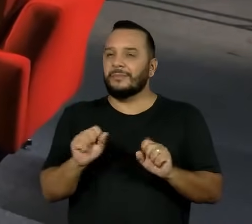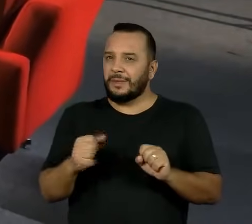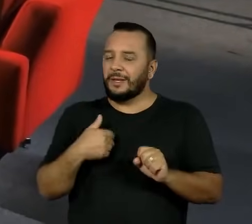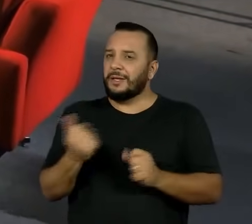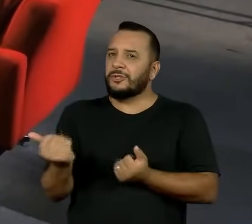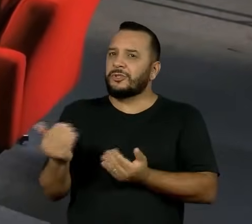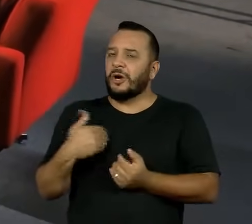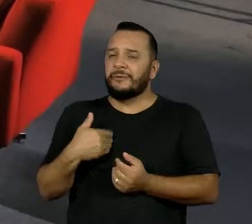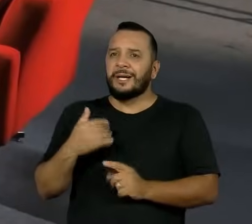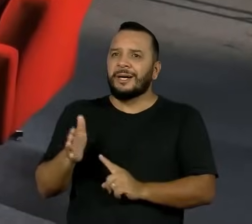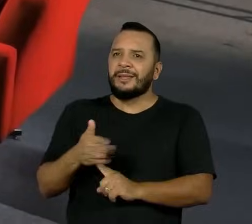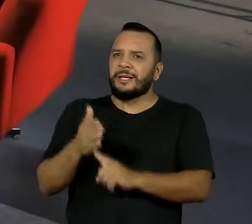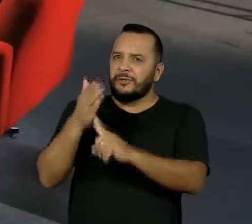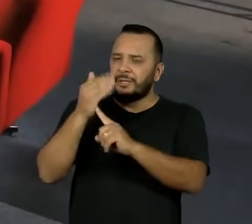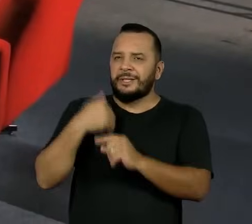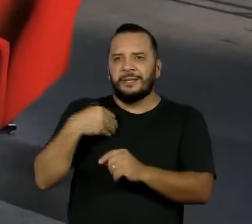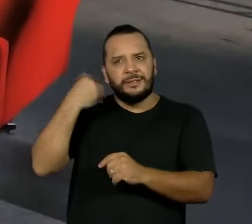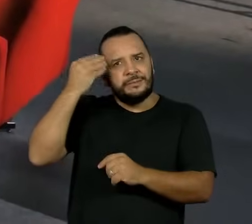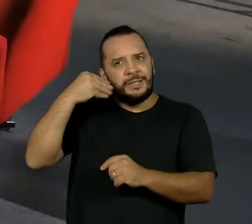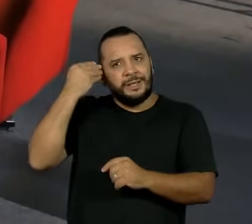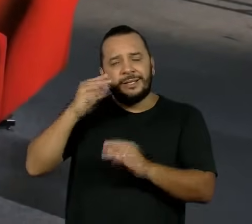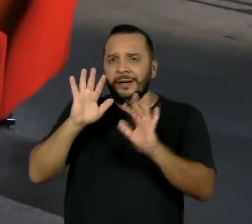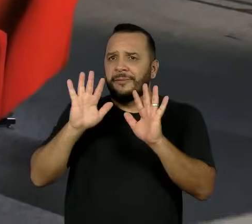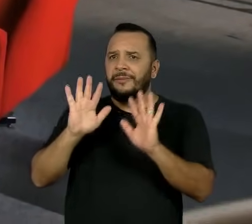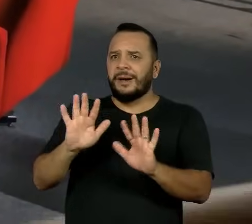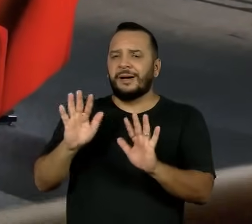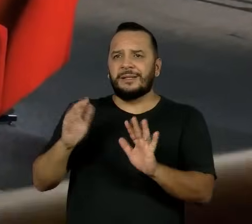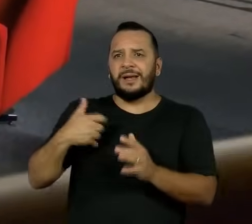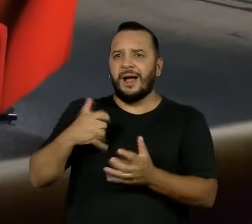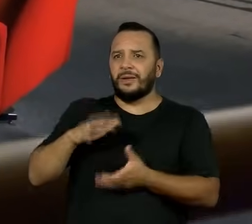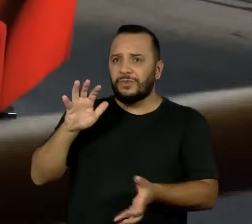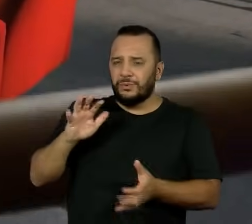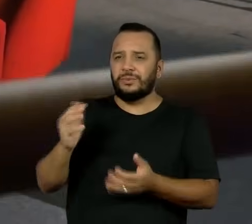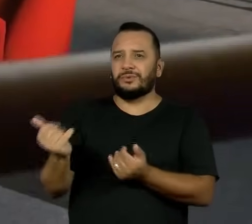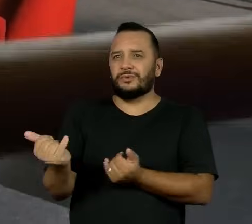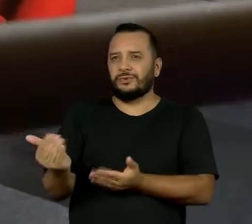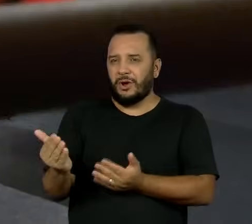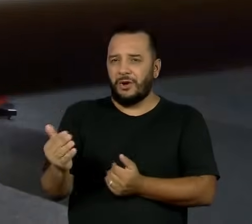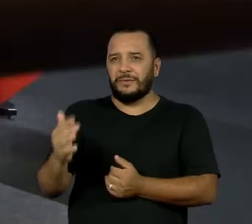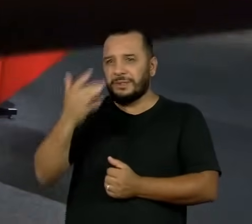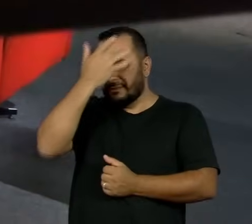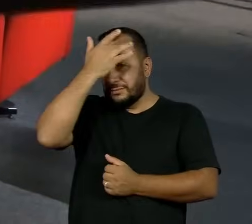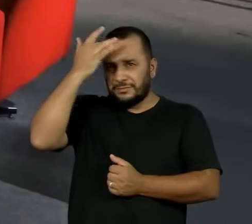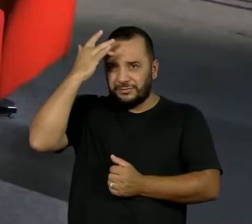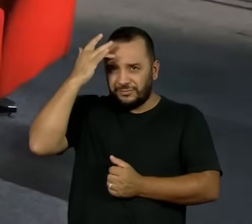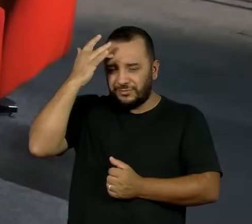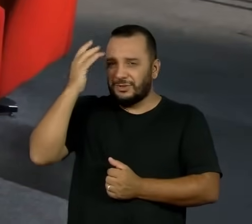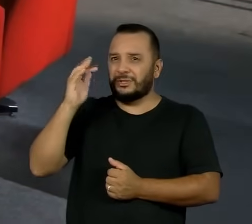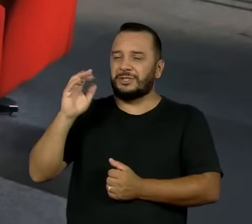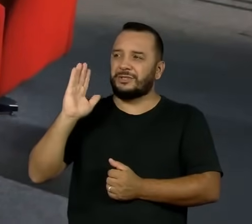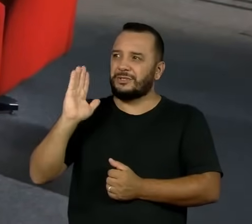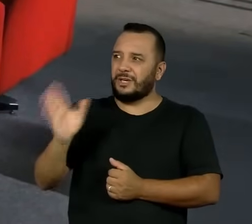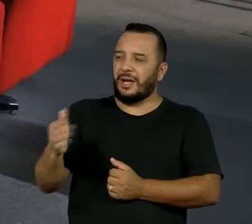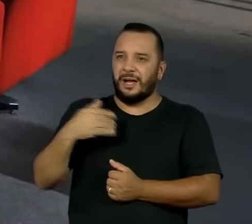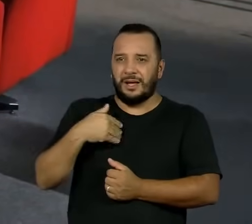Mas veja, o adoecimento da população adulta e jovem A saúde está mental. muito acima de qualquer outra geração. E o mais